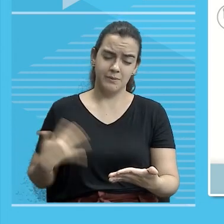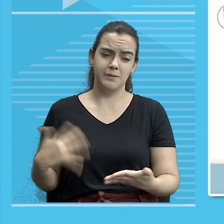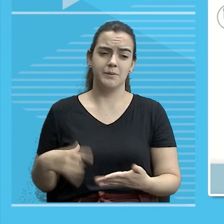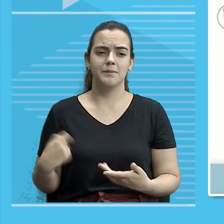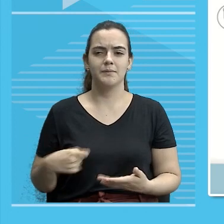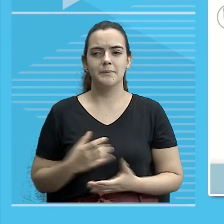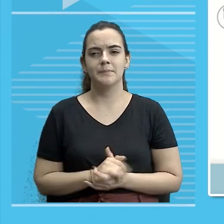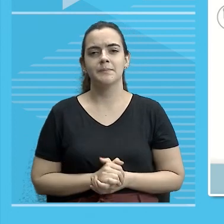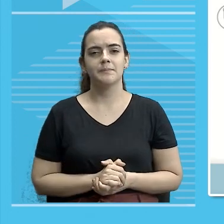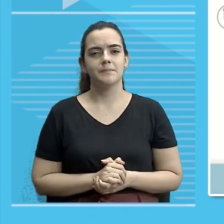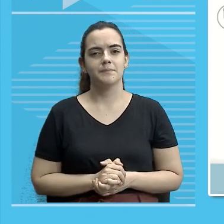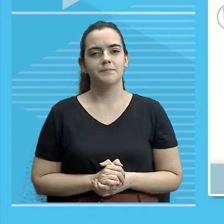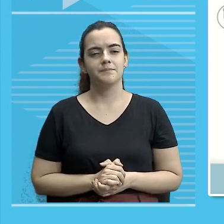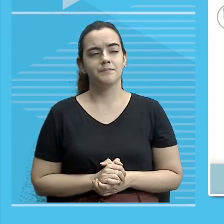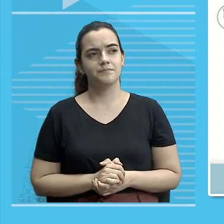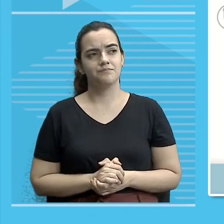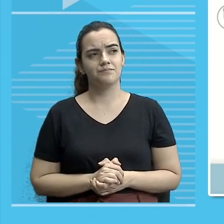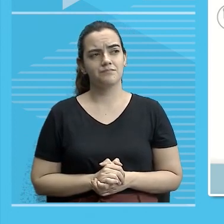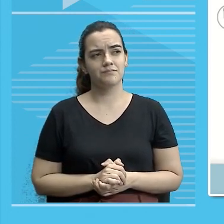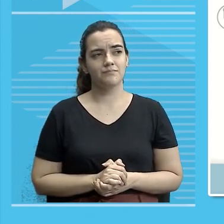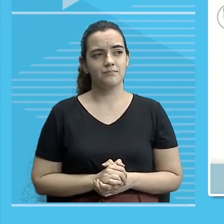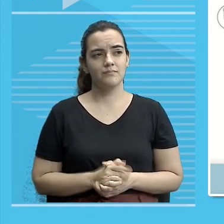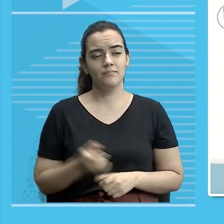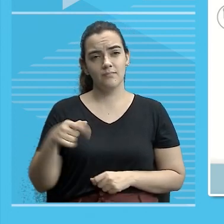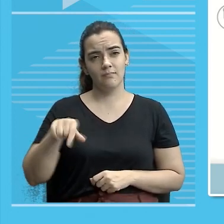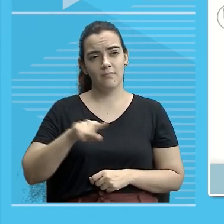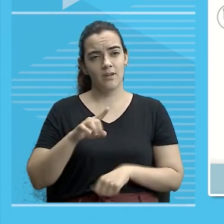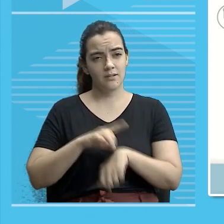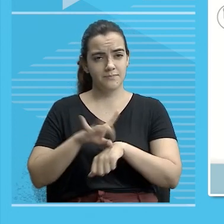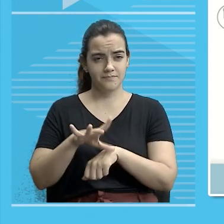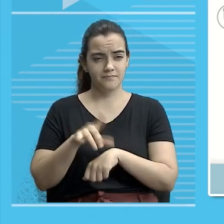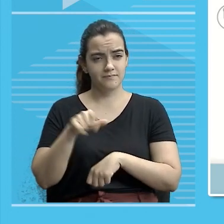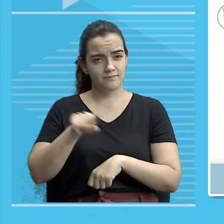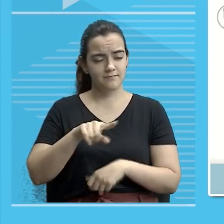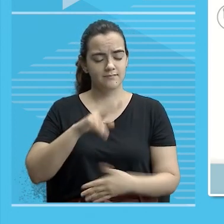dica vocês vão ler os 14 princípios